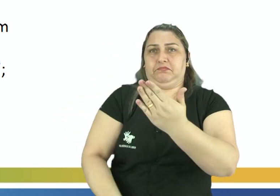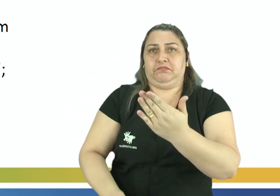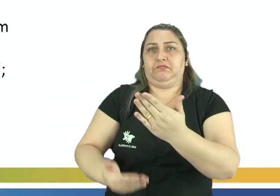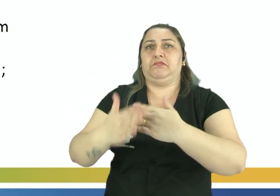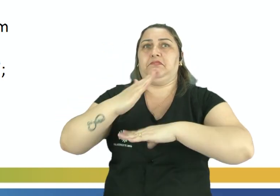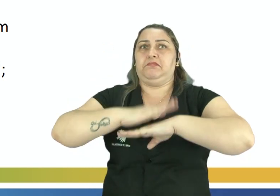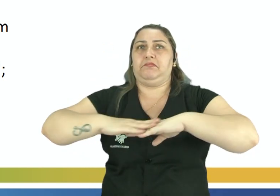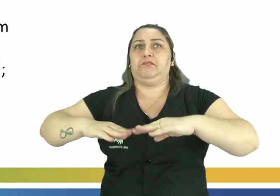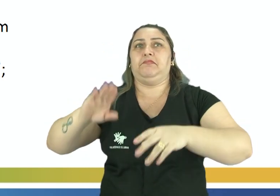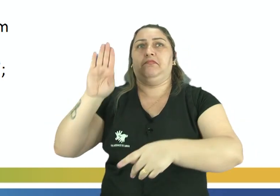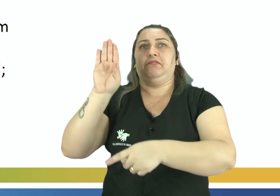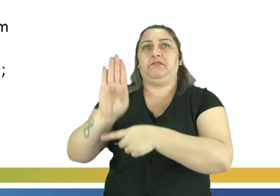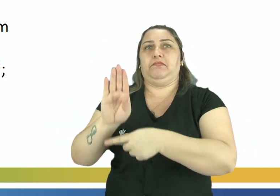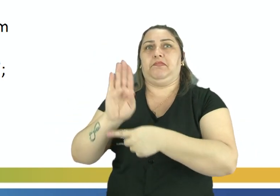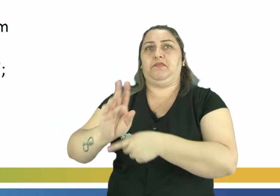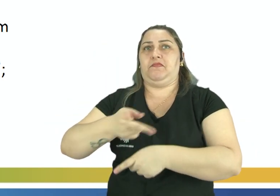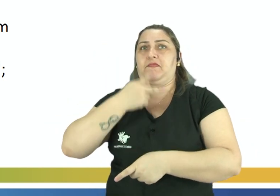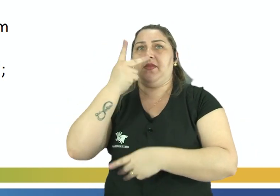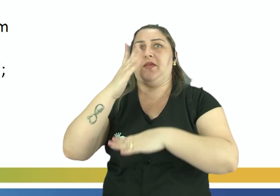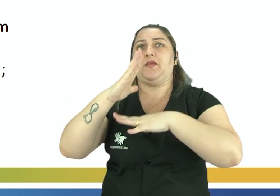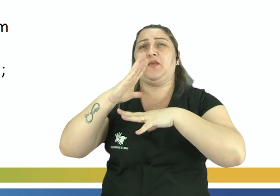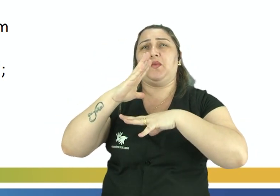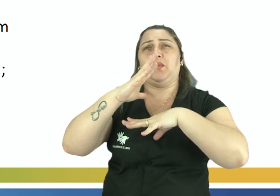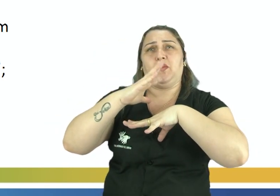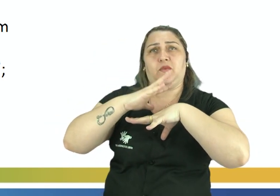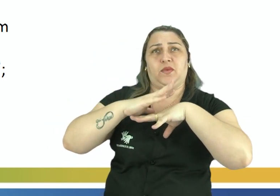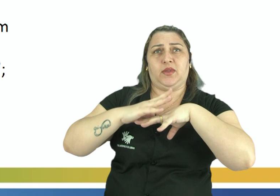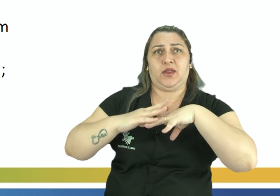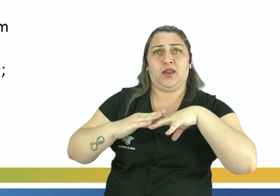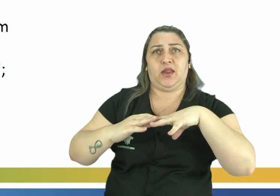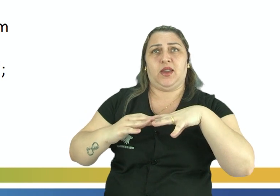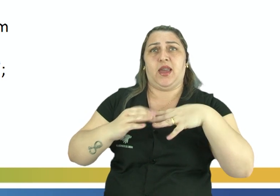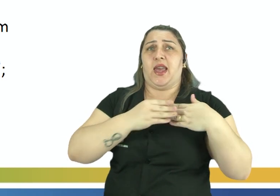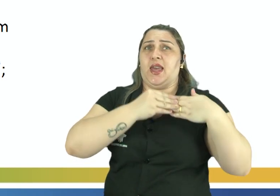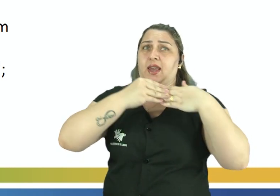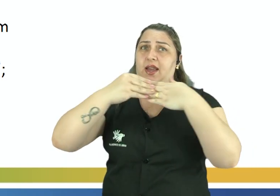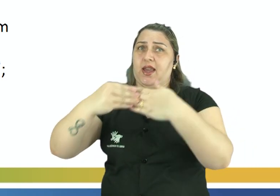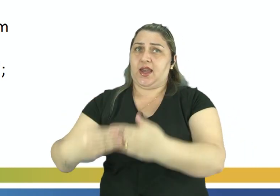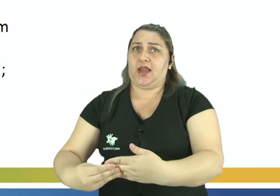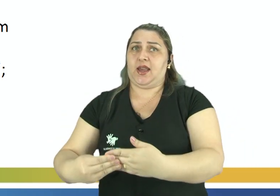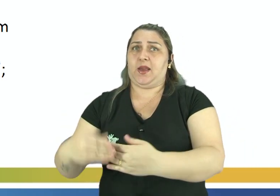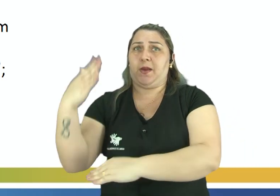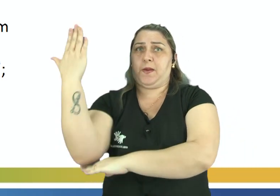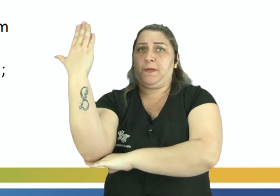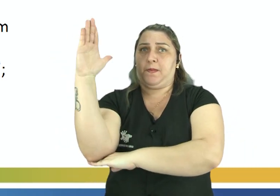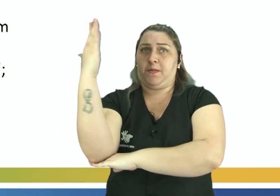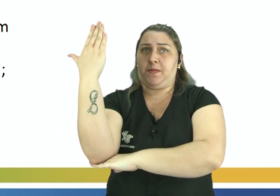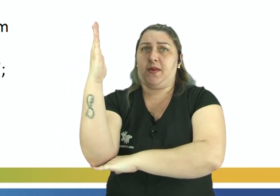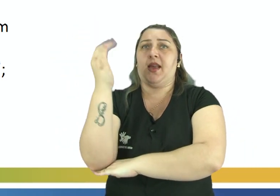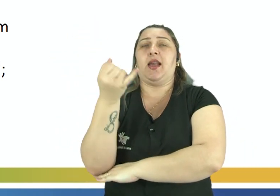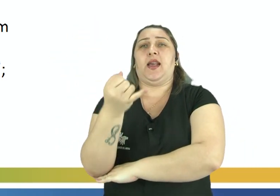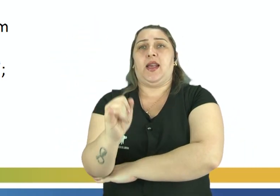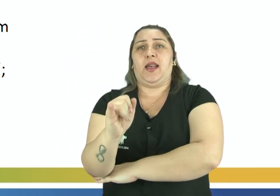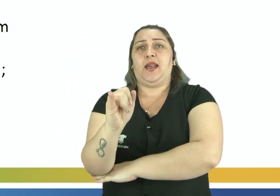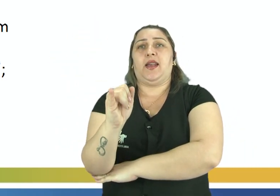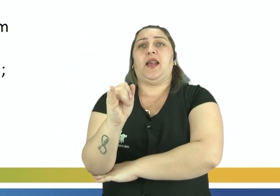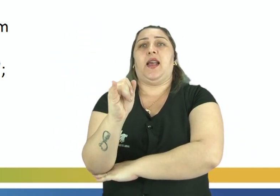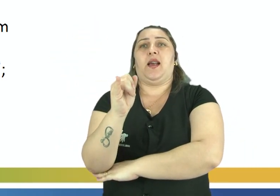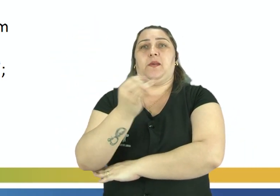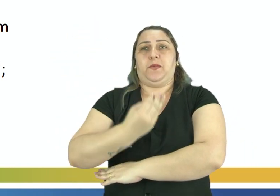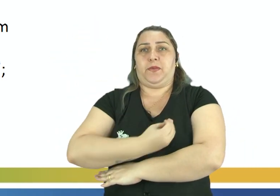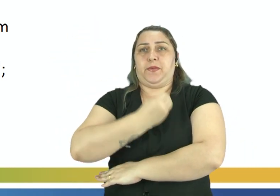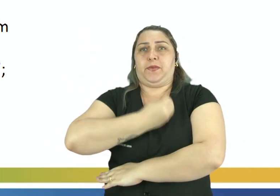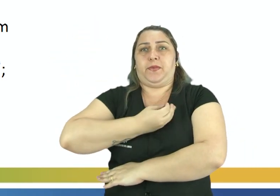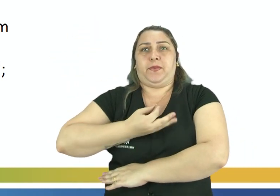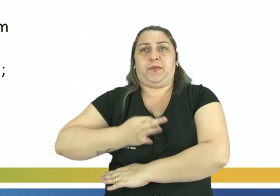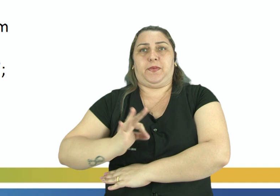ternura. Letra B, fale com suavidade e carregue um grande porrete, assim